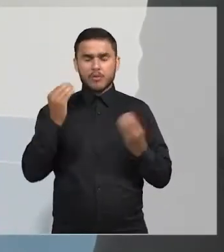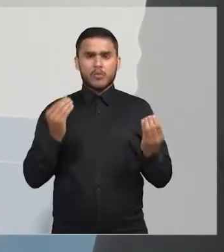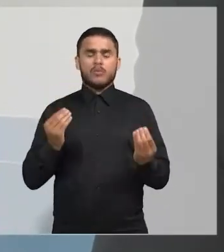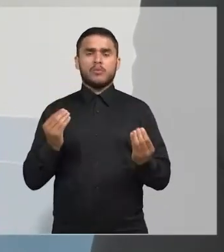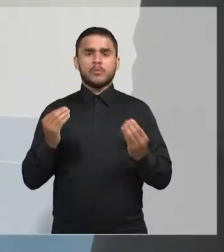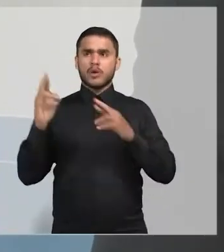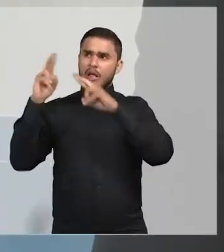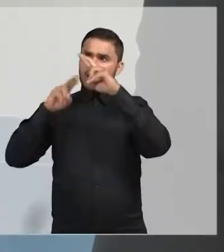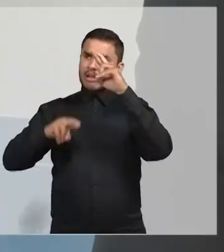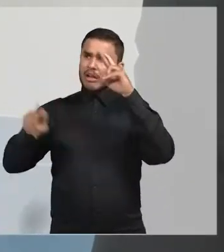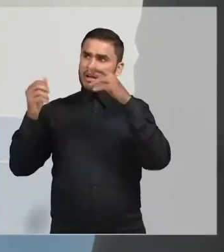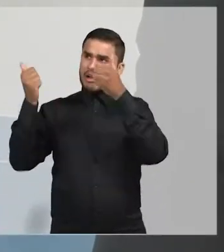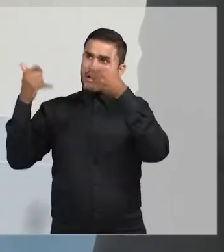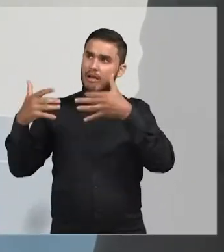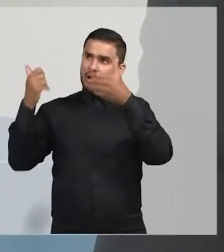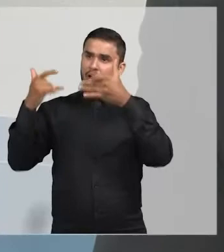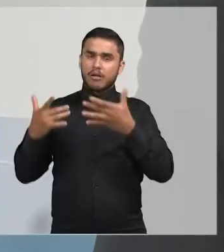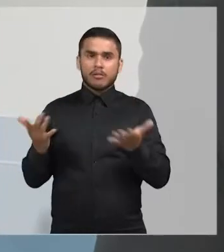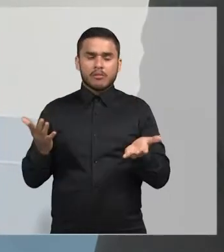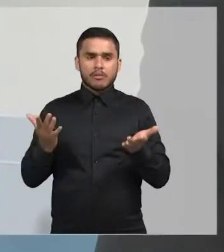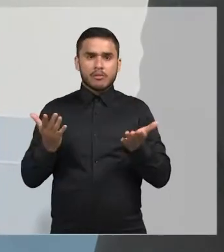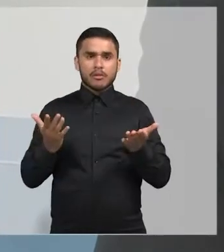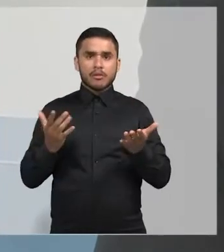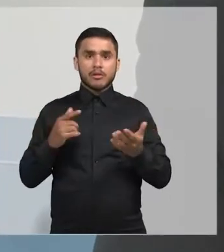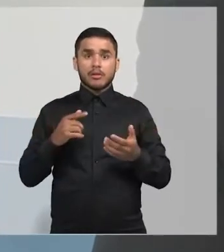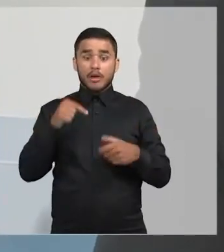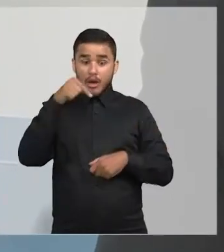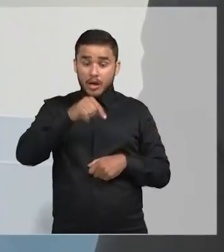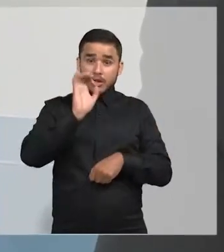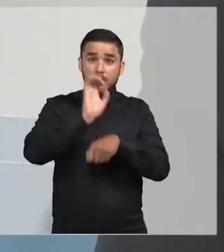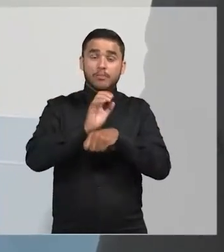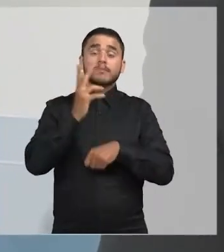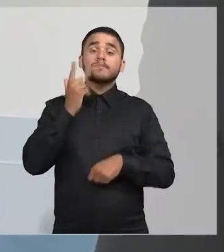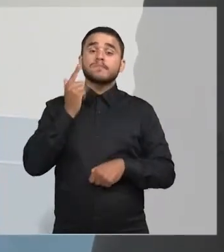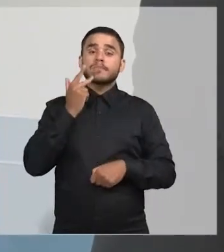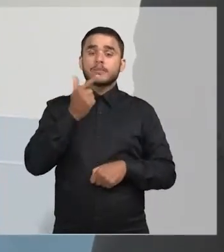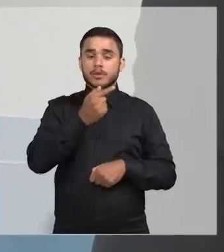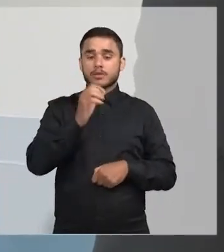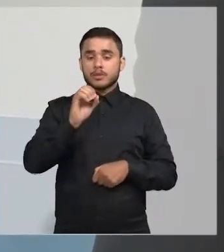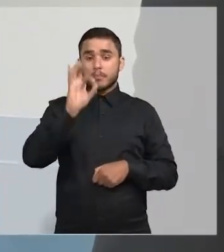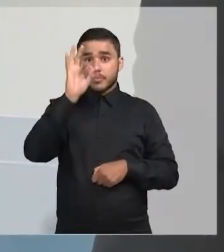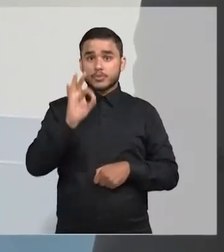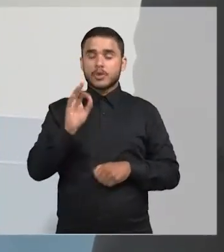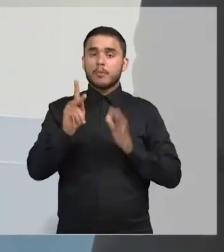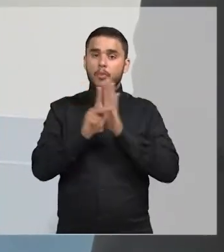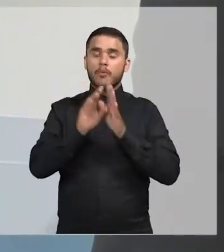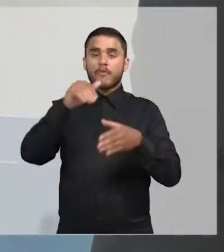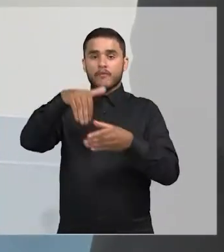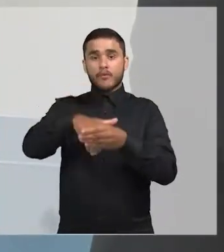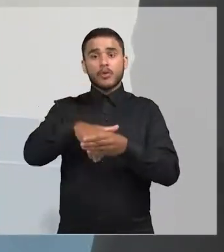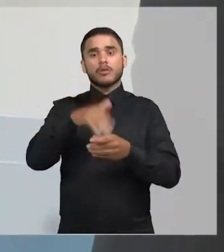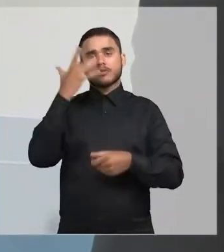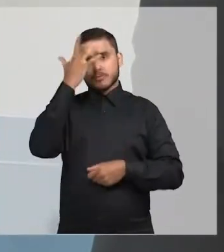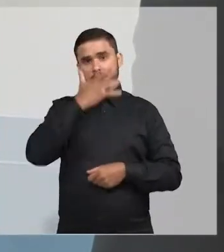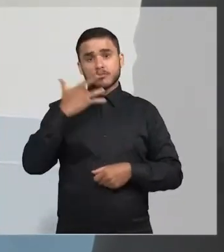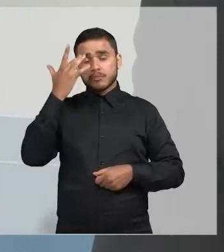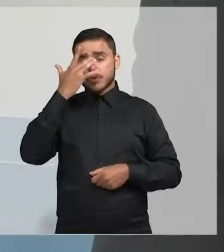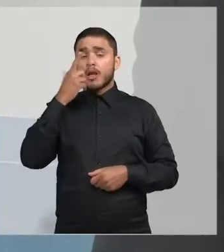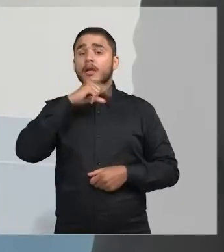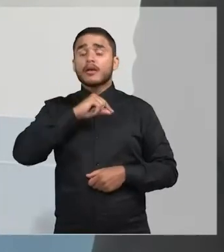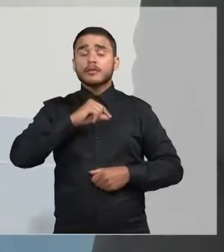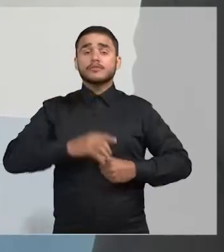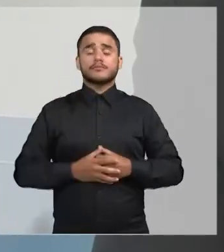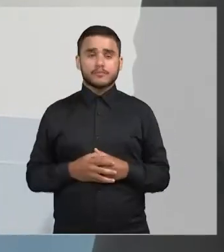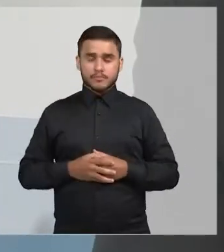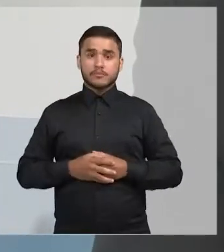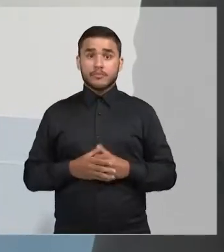PT, do Ceará, por exemplo, 70% do povo do estado de Ceará votou no Haddad. Esse eleitor, sabe qual é? É eleitor